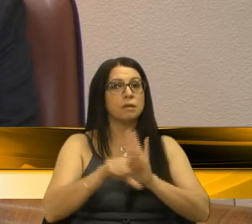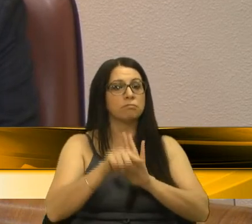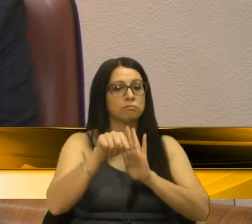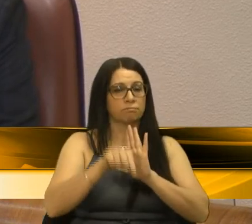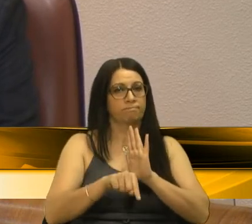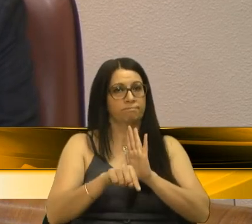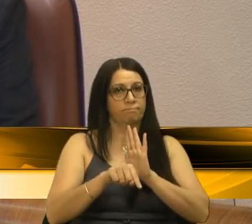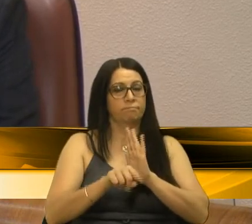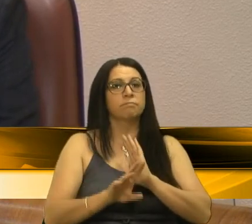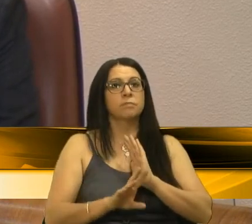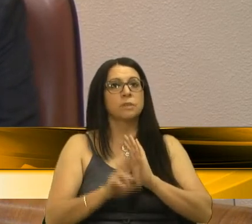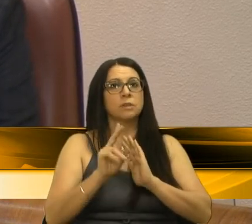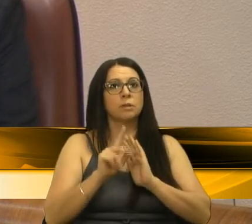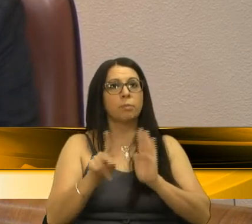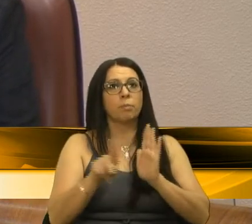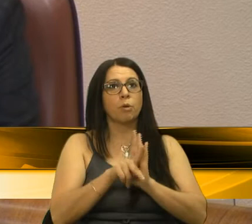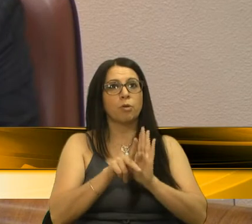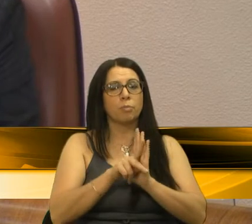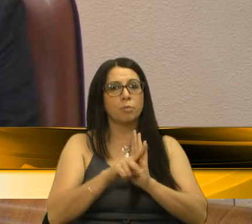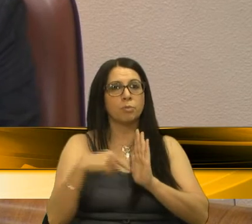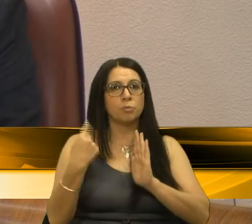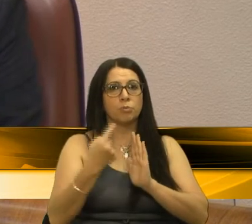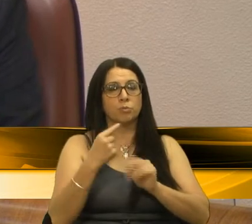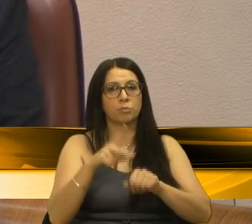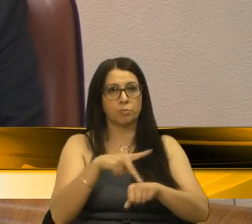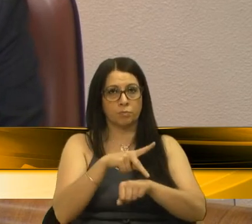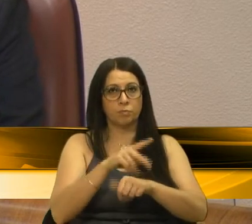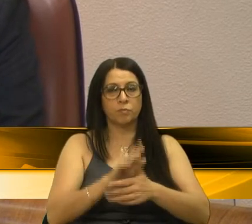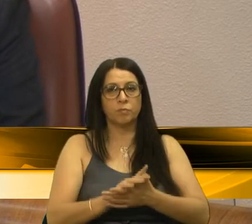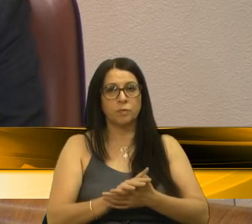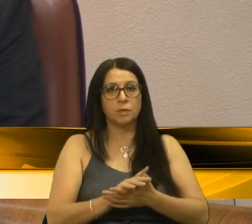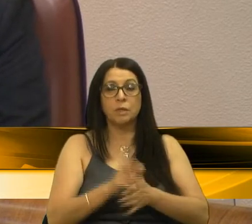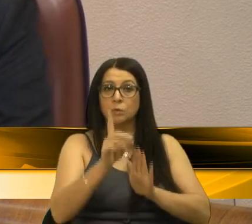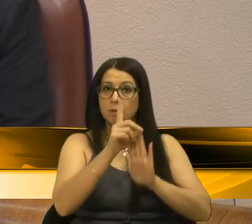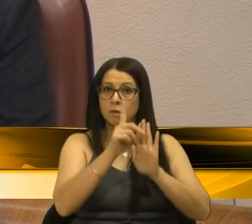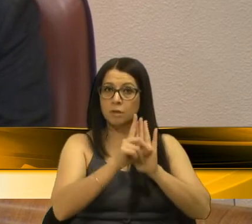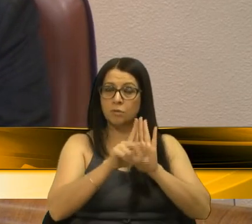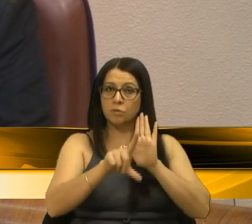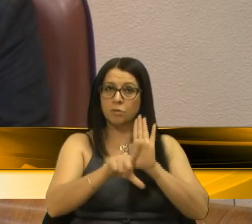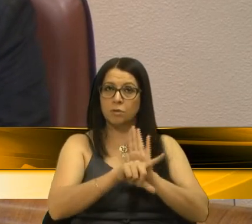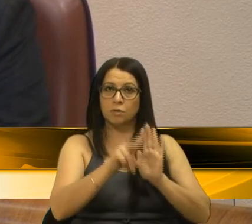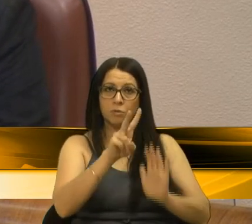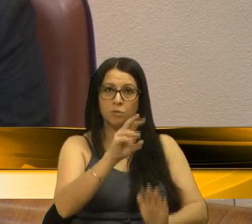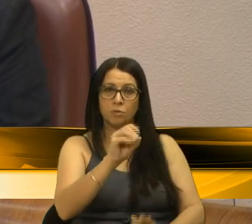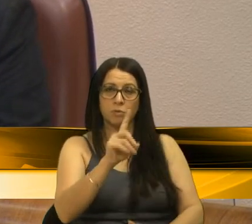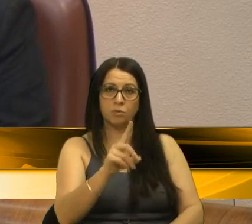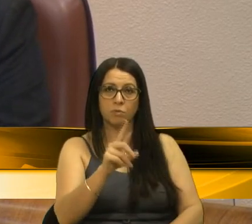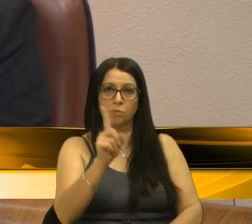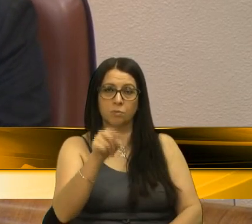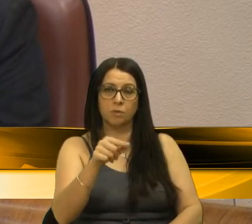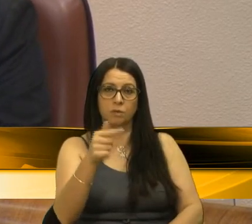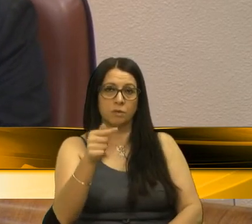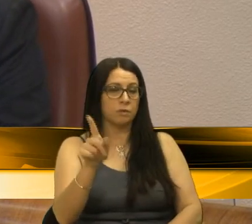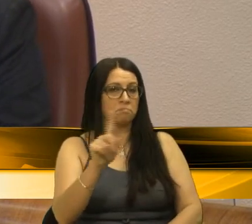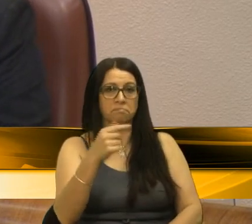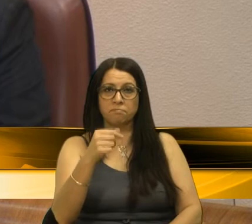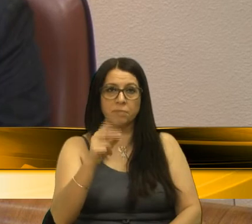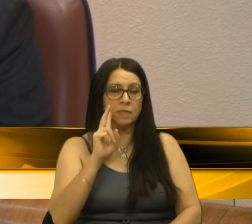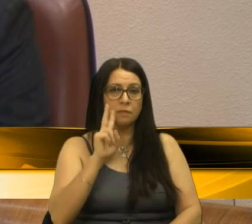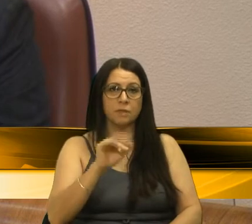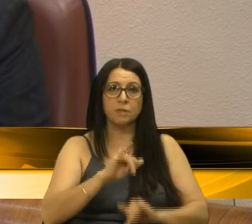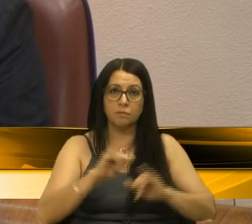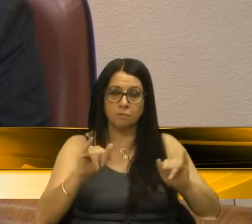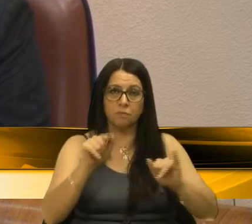legislativa privativa da União. Se o Decreto-Lei nº 201/67 não estabeleceu a necessidade de que a